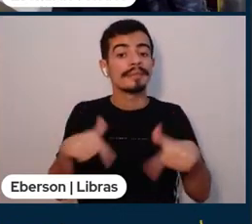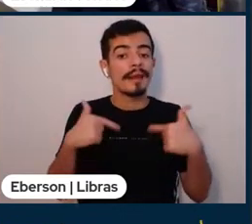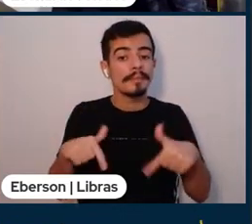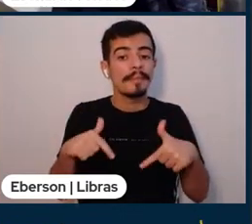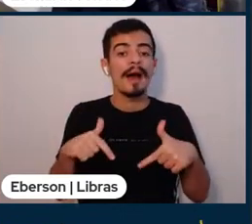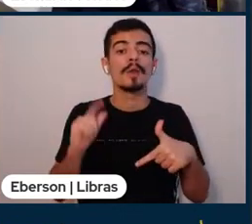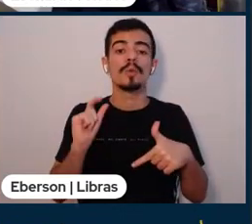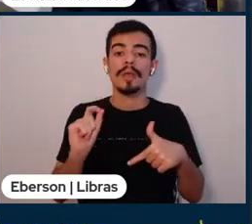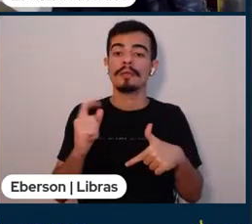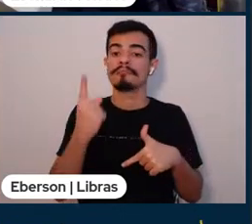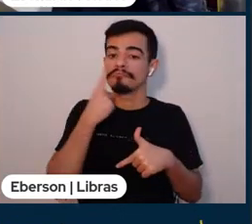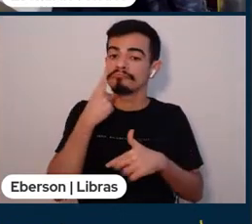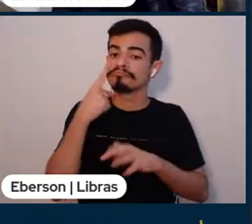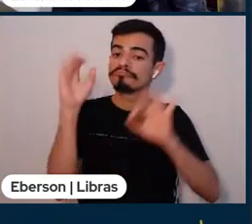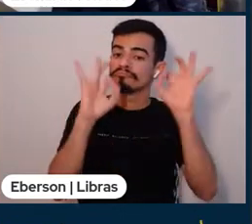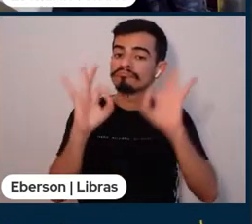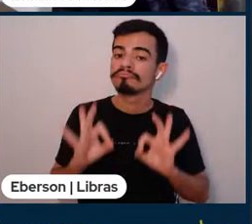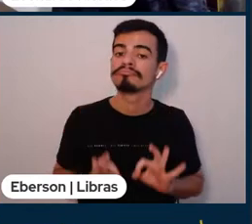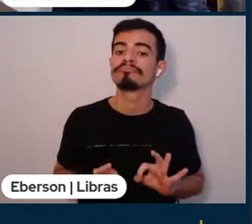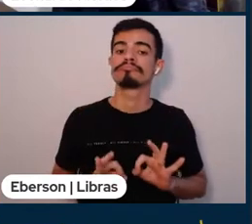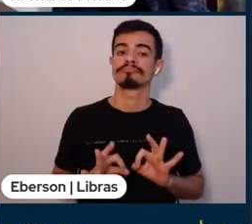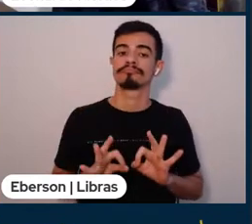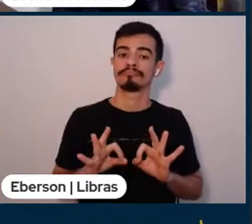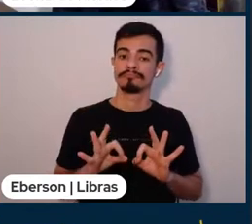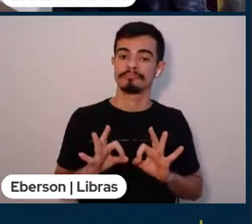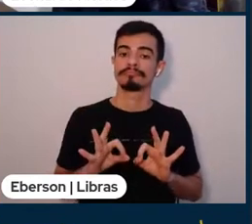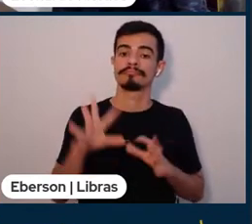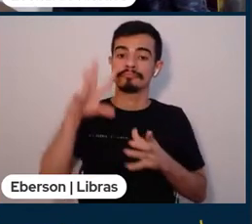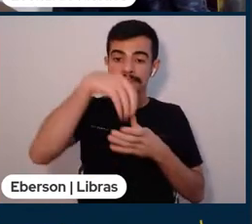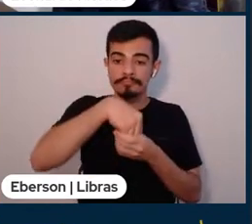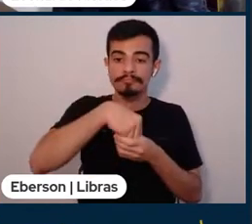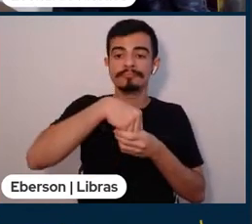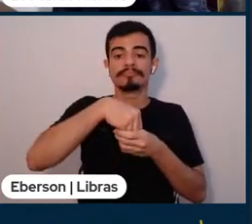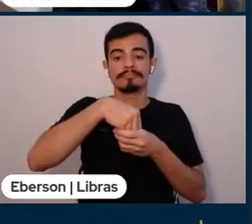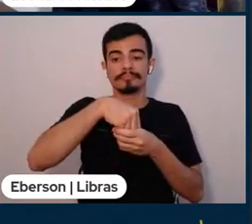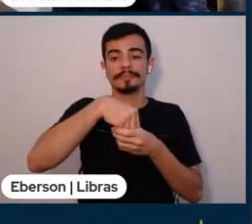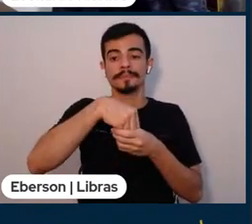colocar esse fluxo realmente